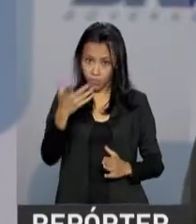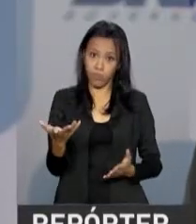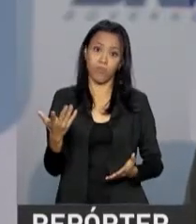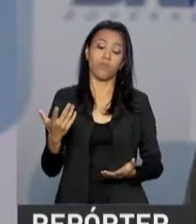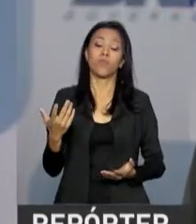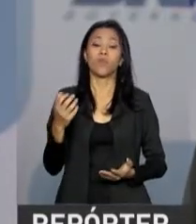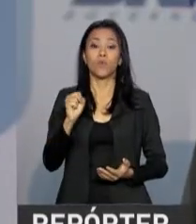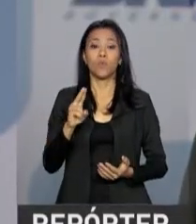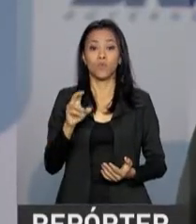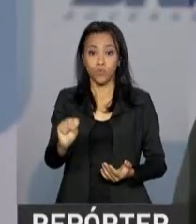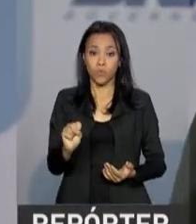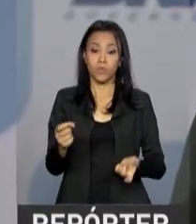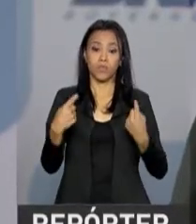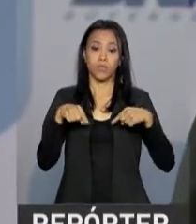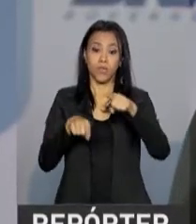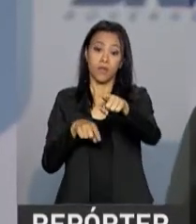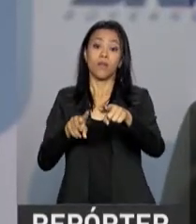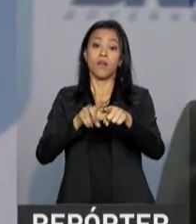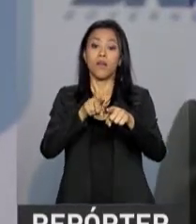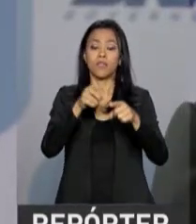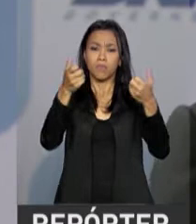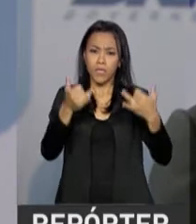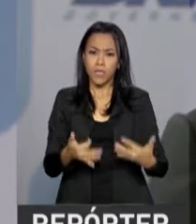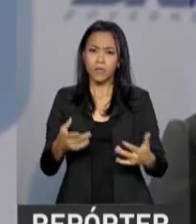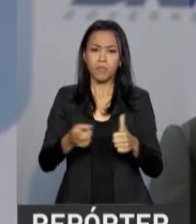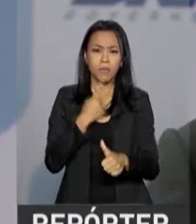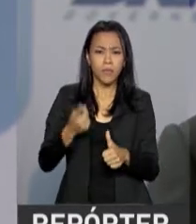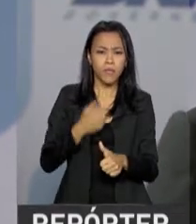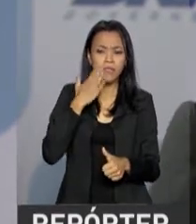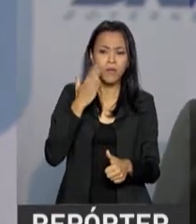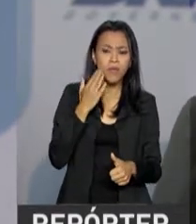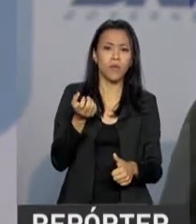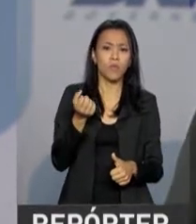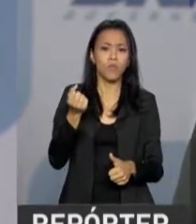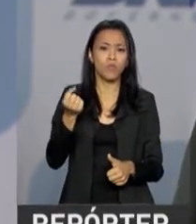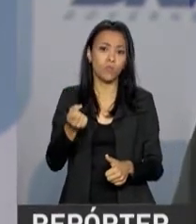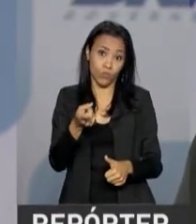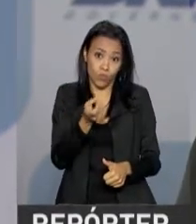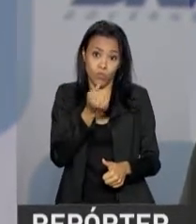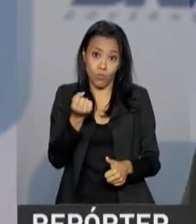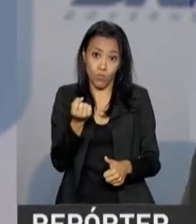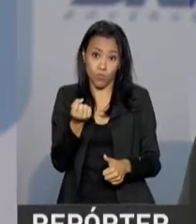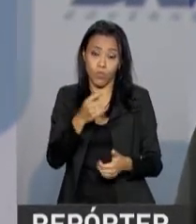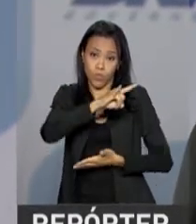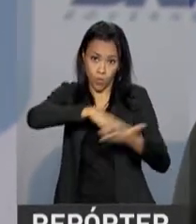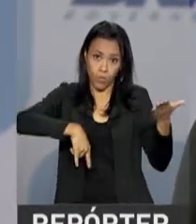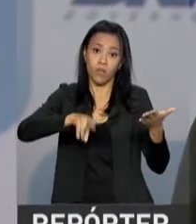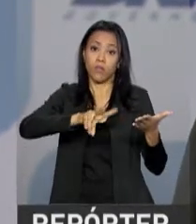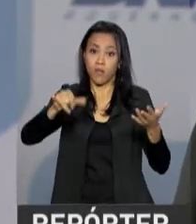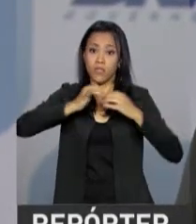tratamento será feito este outro serviço a partir da do estabelecimento desse código que não existia uma portaria que nós publicamos